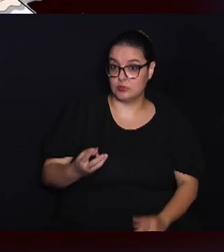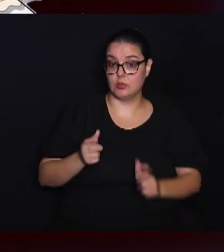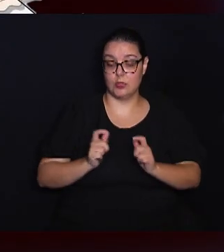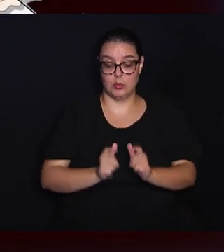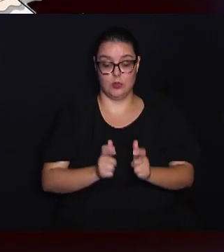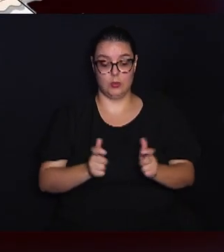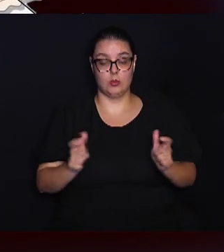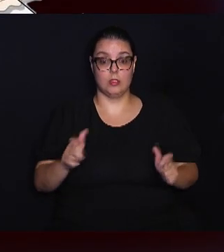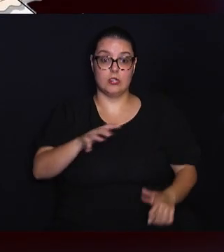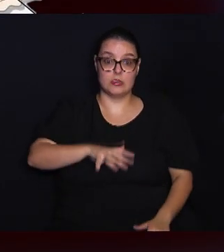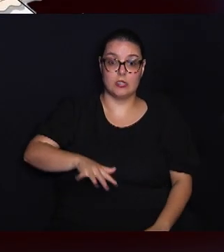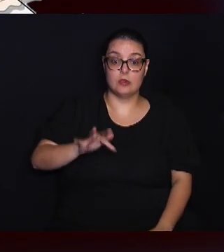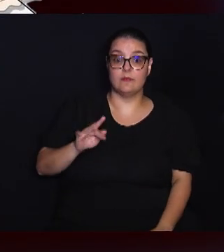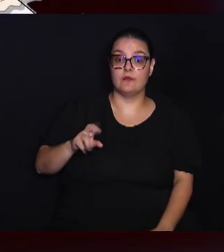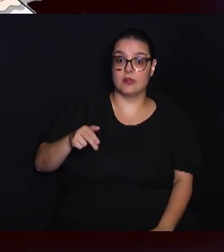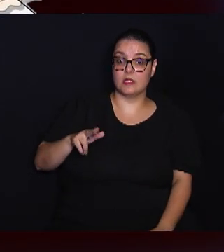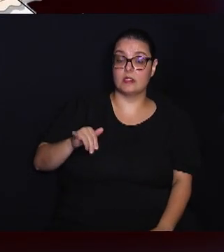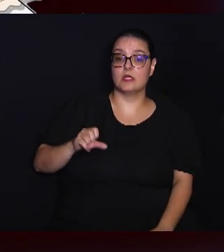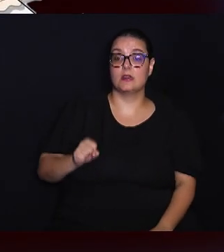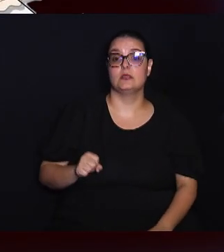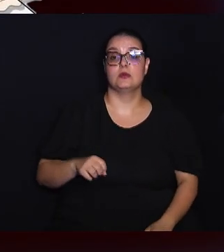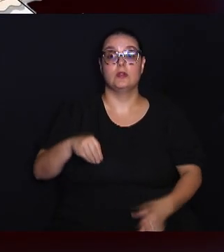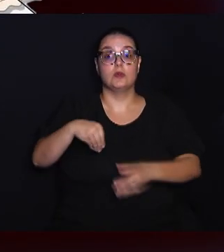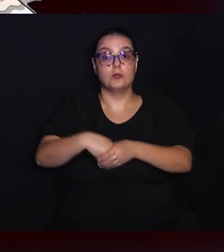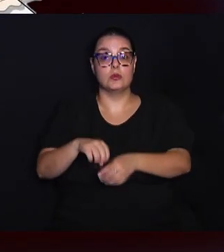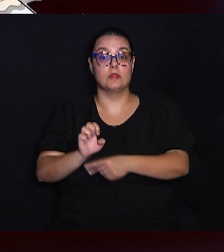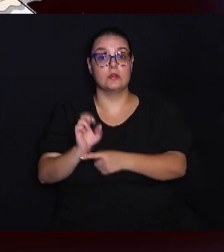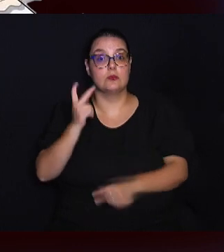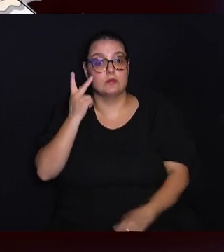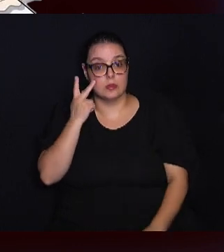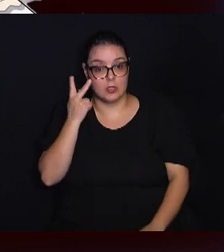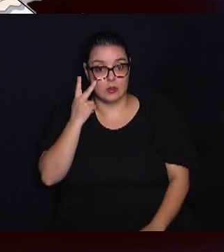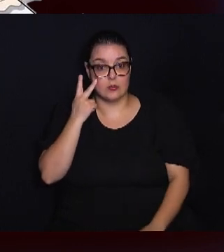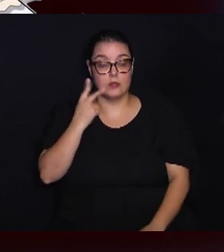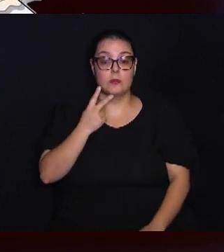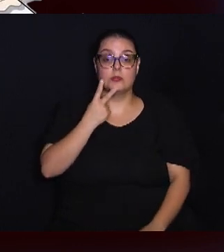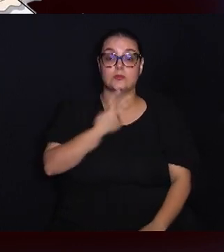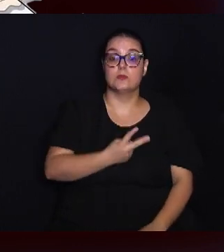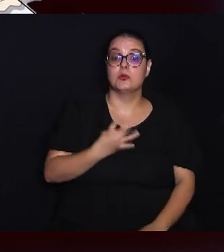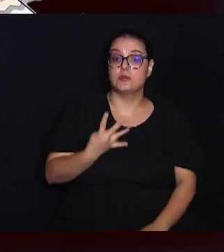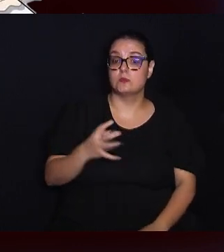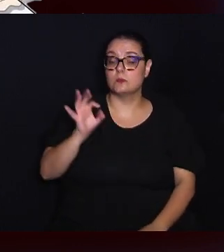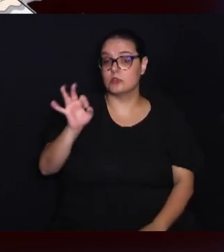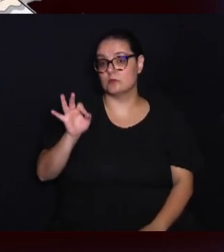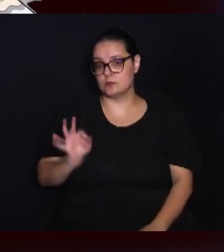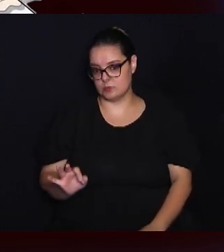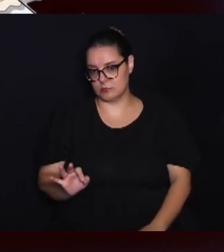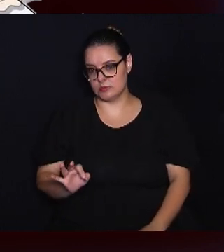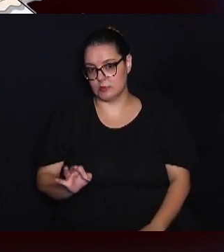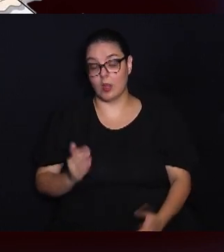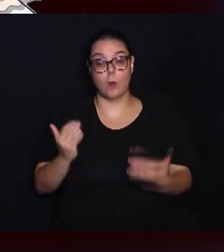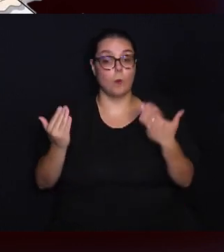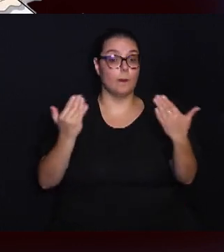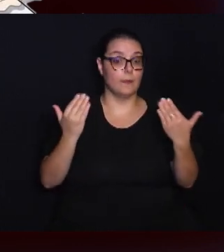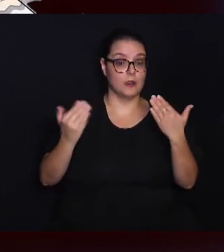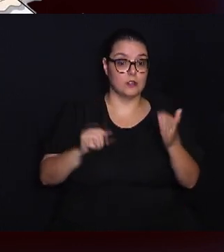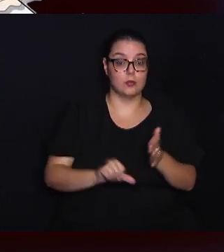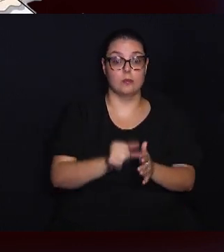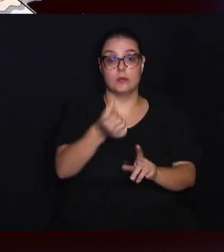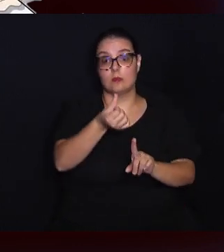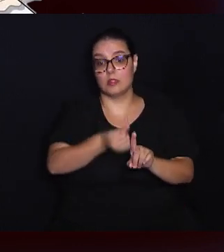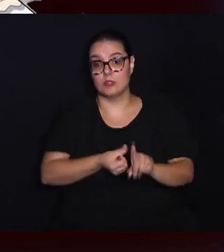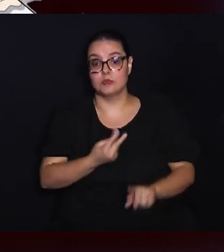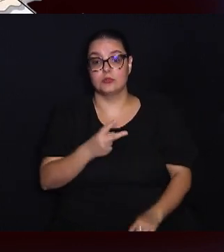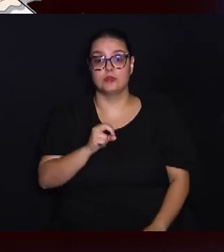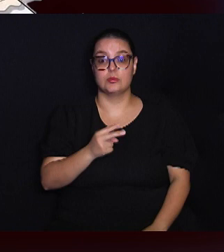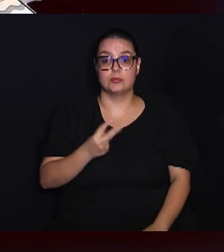2023 o crescimento do setor de franquias no interior paulista como um todo foi de 24% em comparação